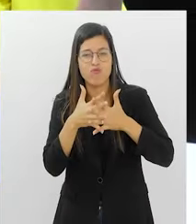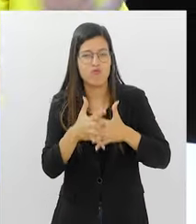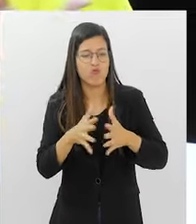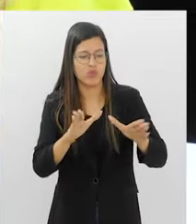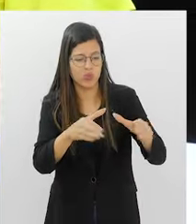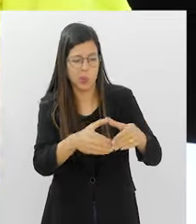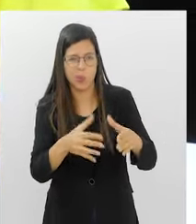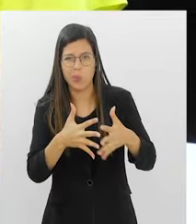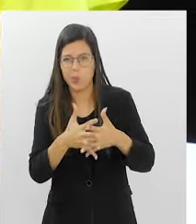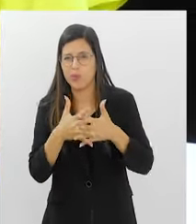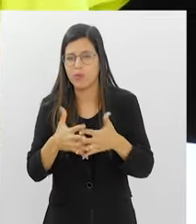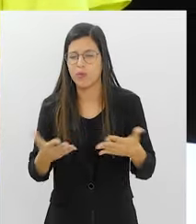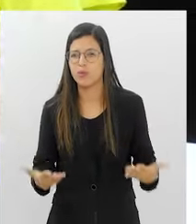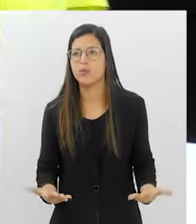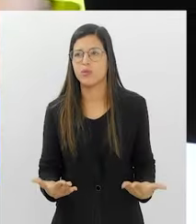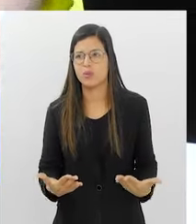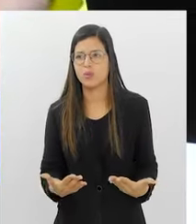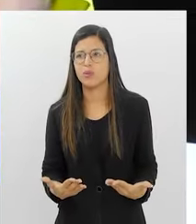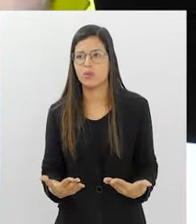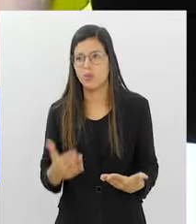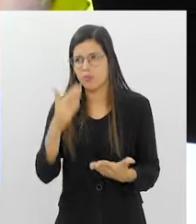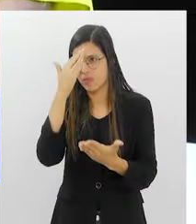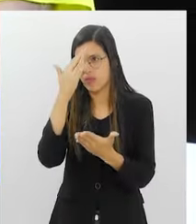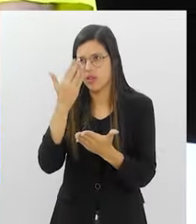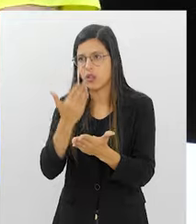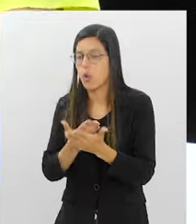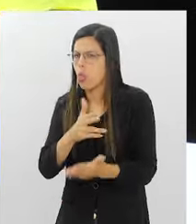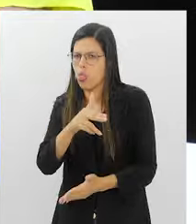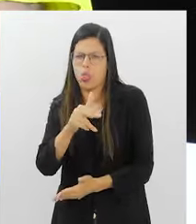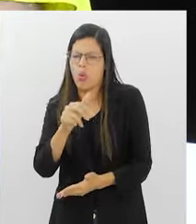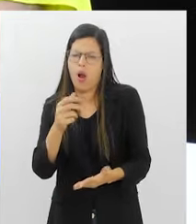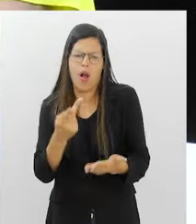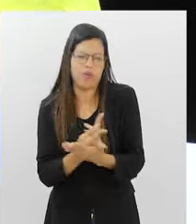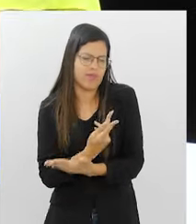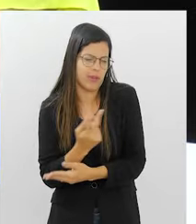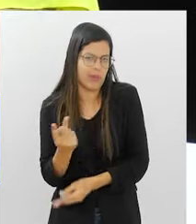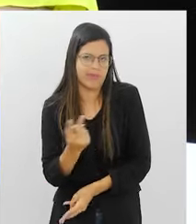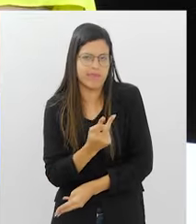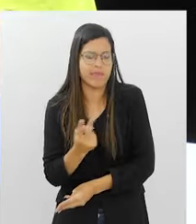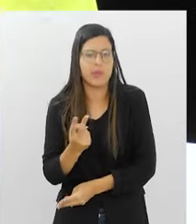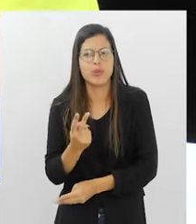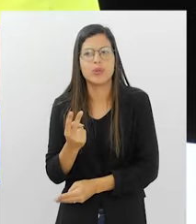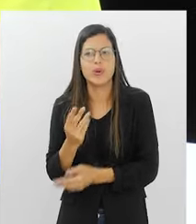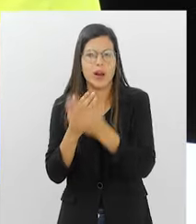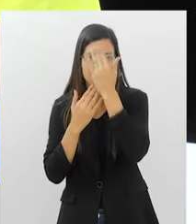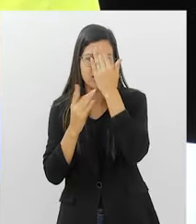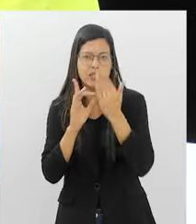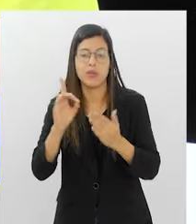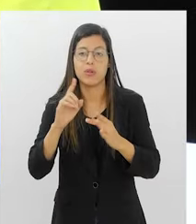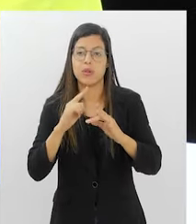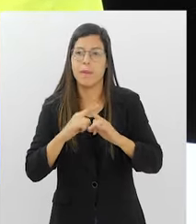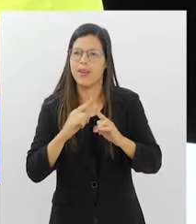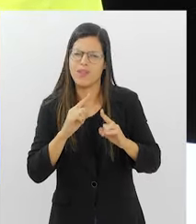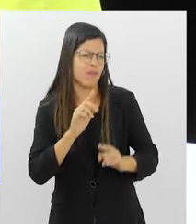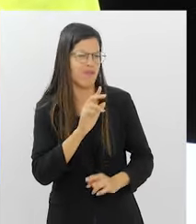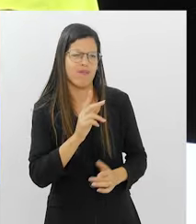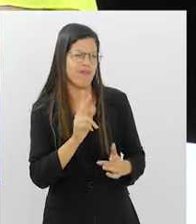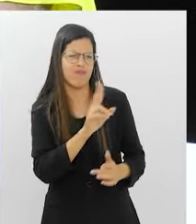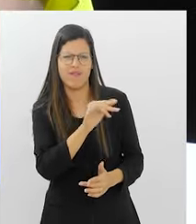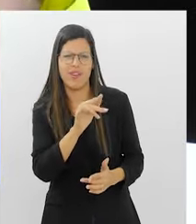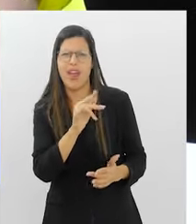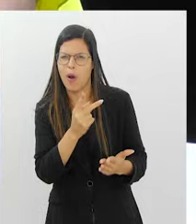a escola tá confusa Então acho que isso é um acredito não aconteceu com a gente graças a Deus mas eu acredito que seja um dos